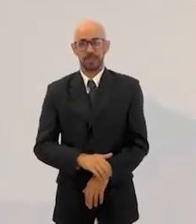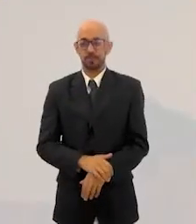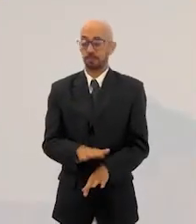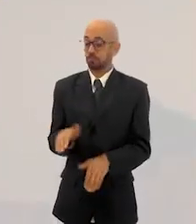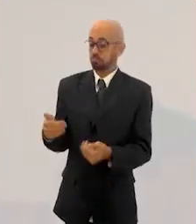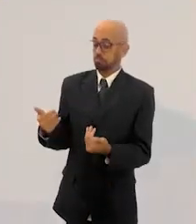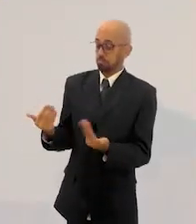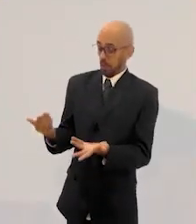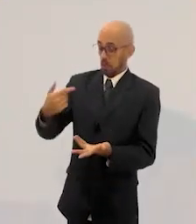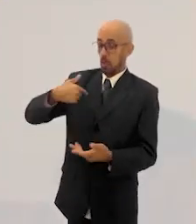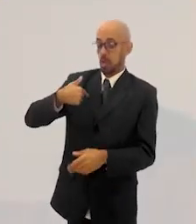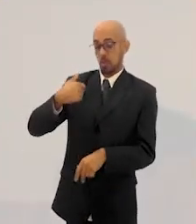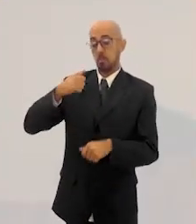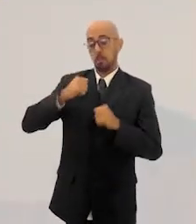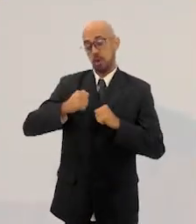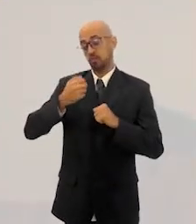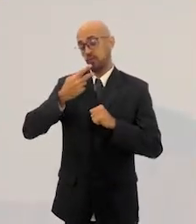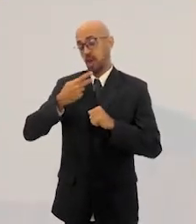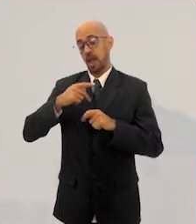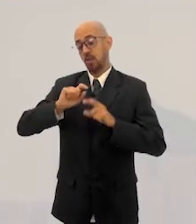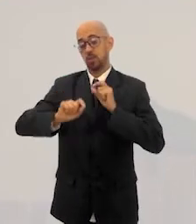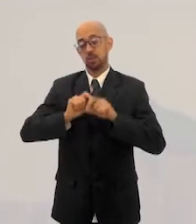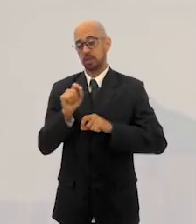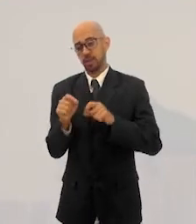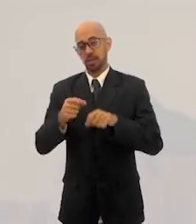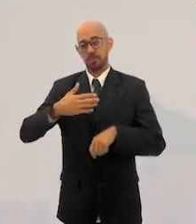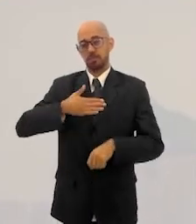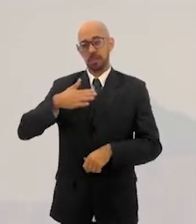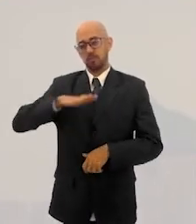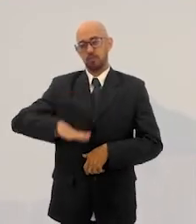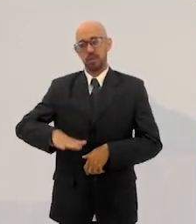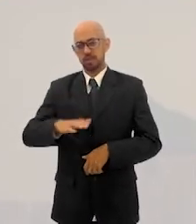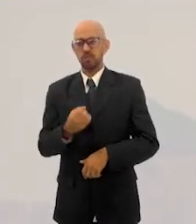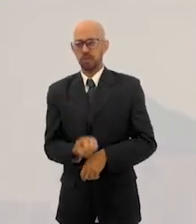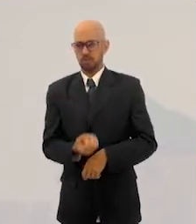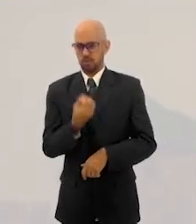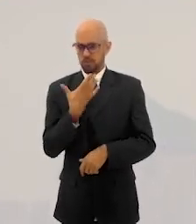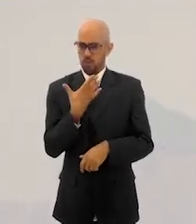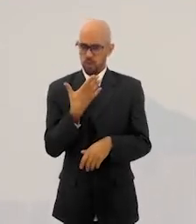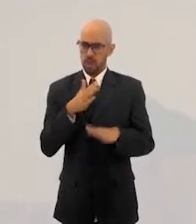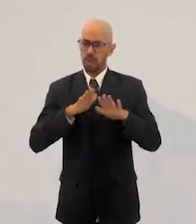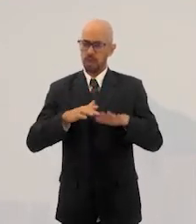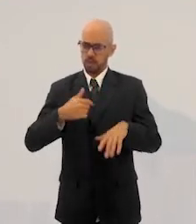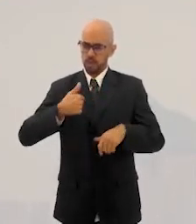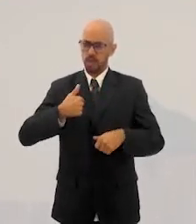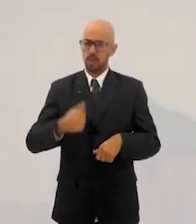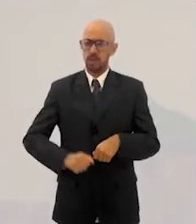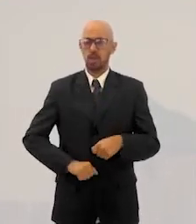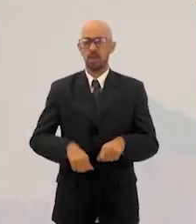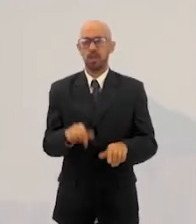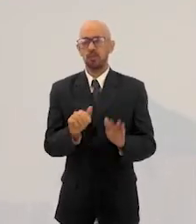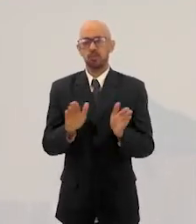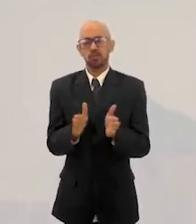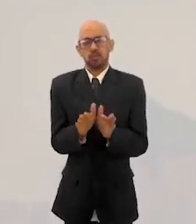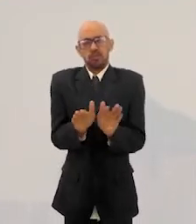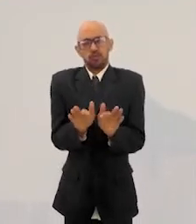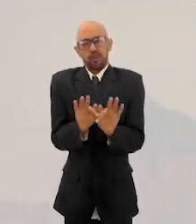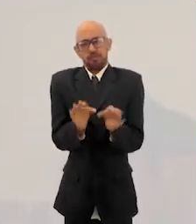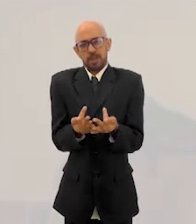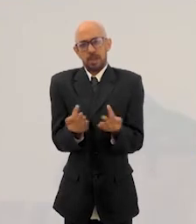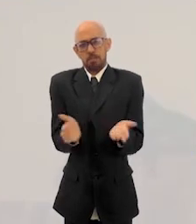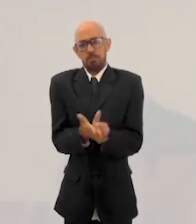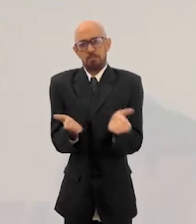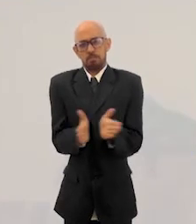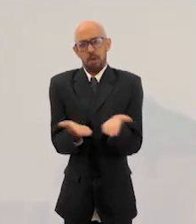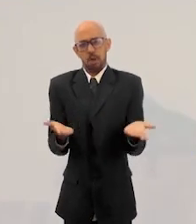Olha, eu posso dizer hoje que tive uma infância muito boa. Apesar de eu vim de uma vez de uma família muito pobre,